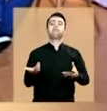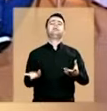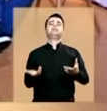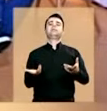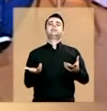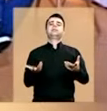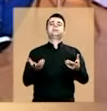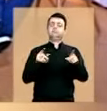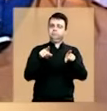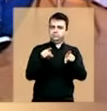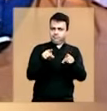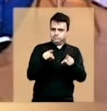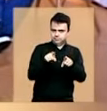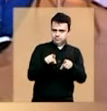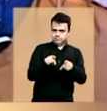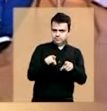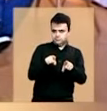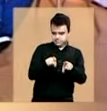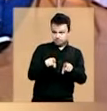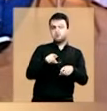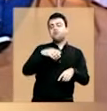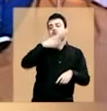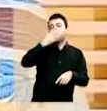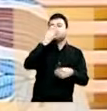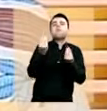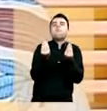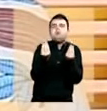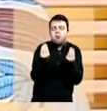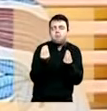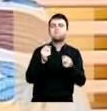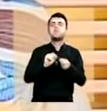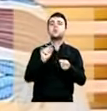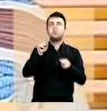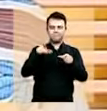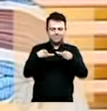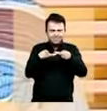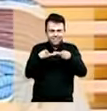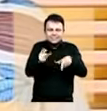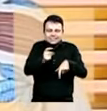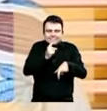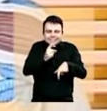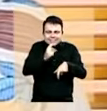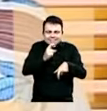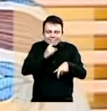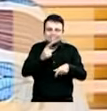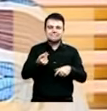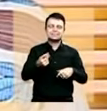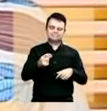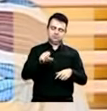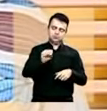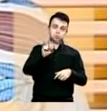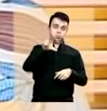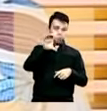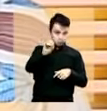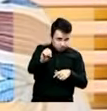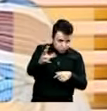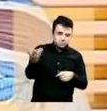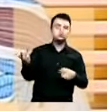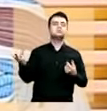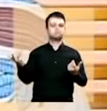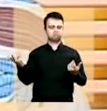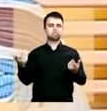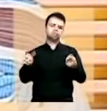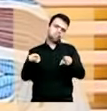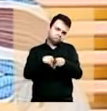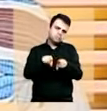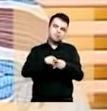preparam a refeição. Sim. E no caso das frutas, a gente fazemos as polpas de suco.